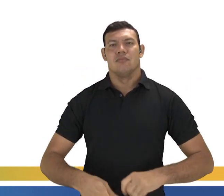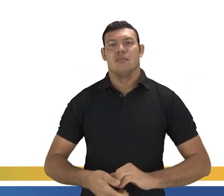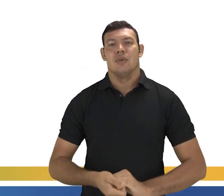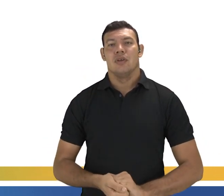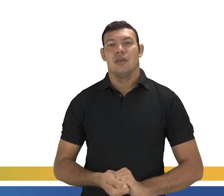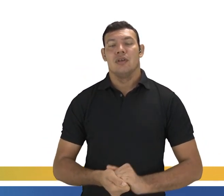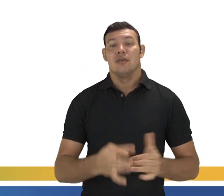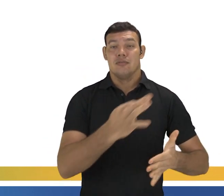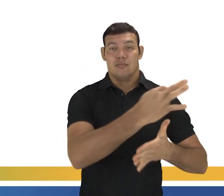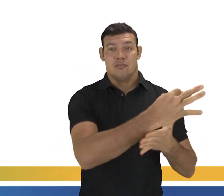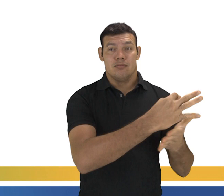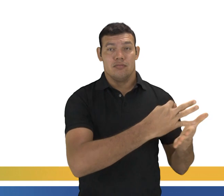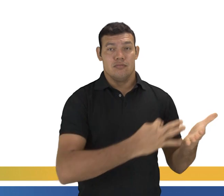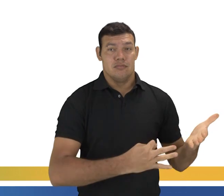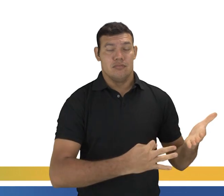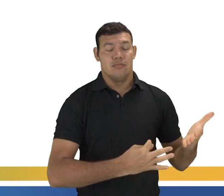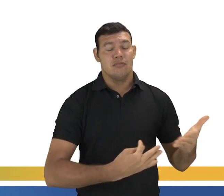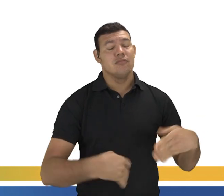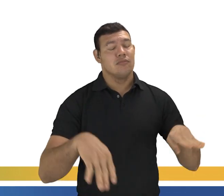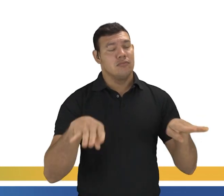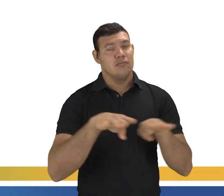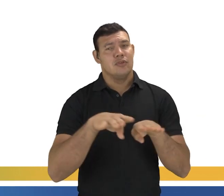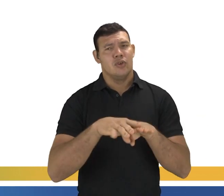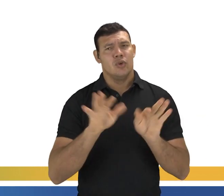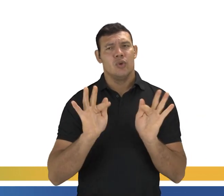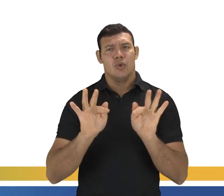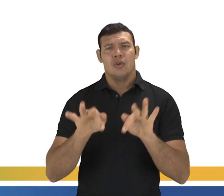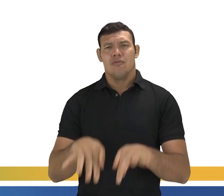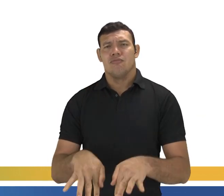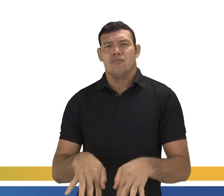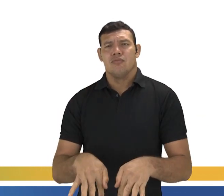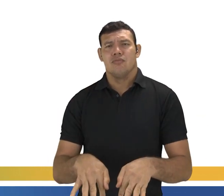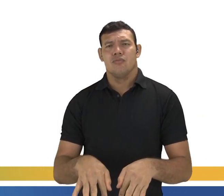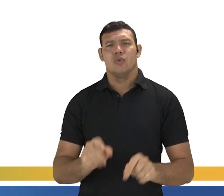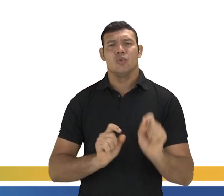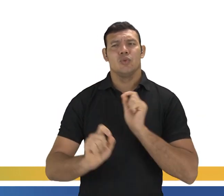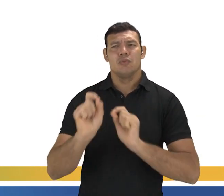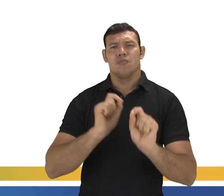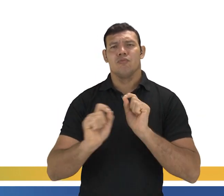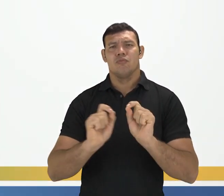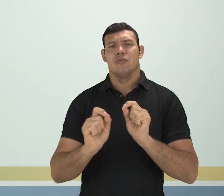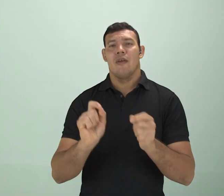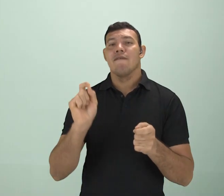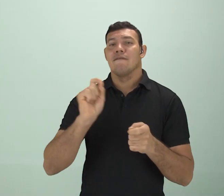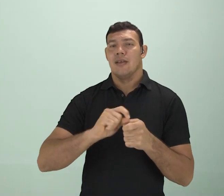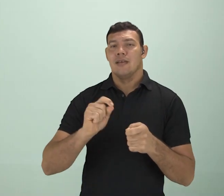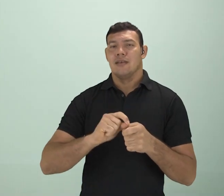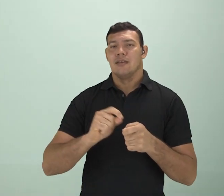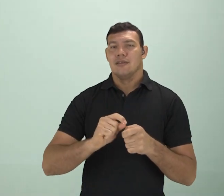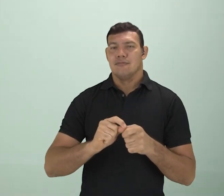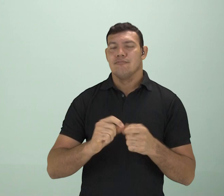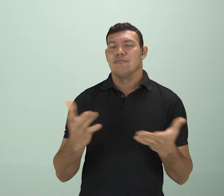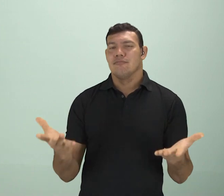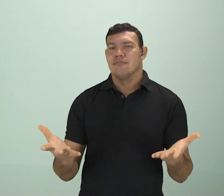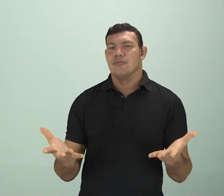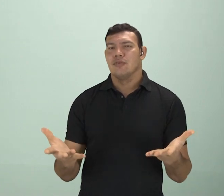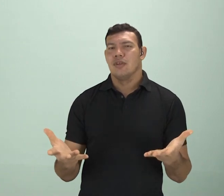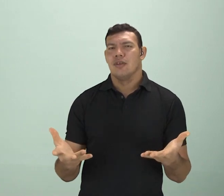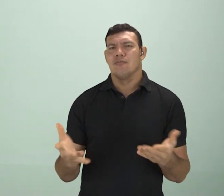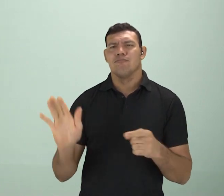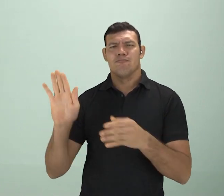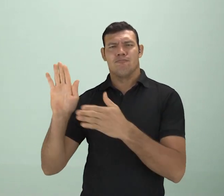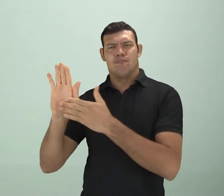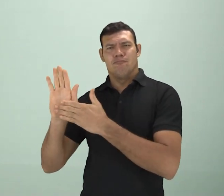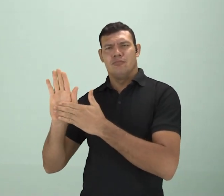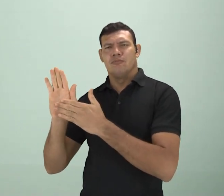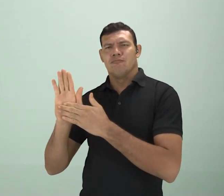seu texto também deve apresentar, ao final, uma proposta de intervenção social. Eu já disse em aulas passadas que essa proposta,